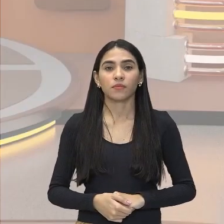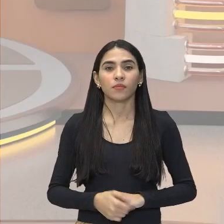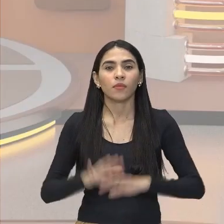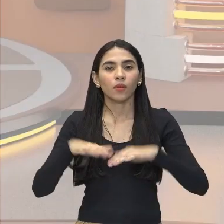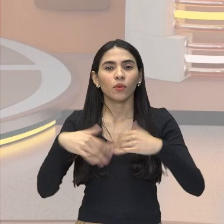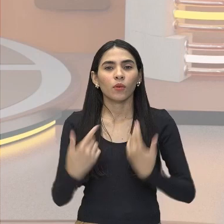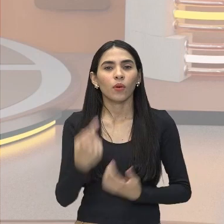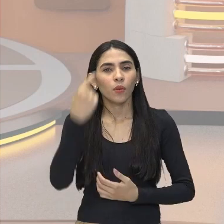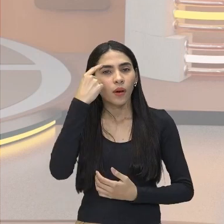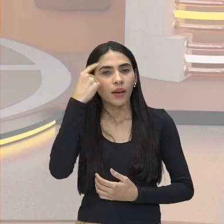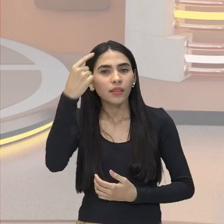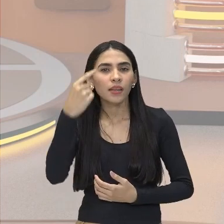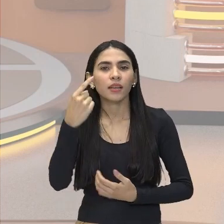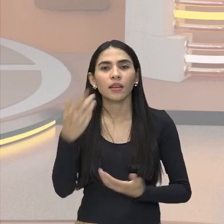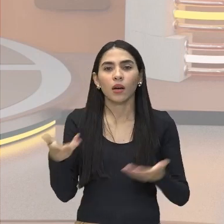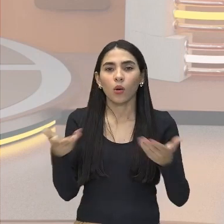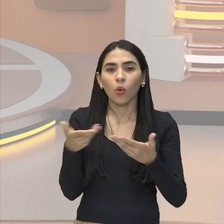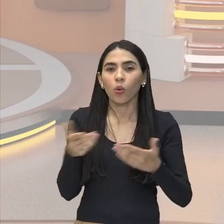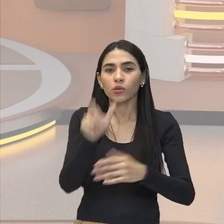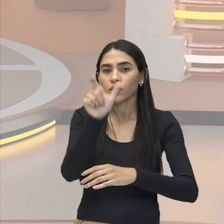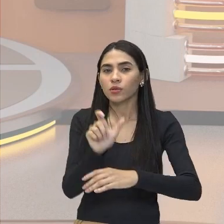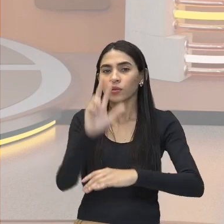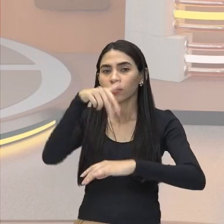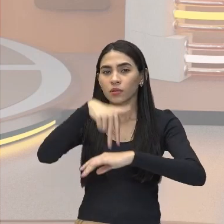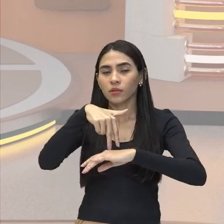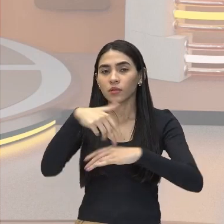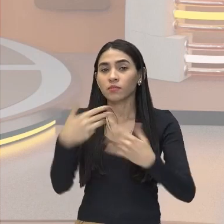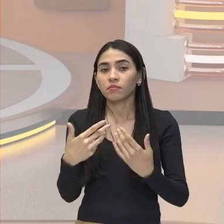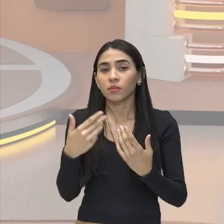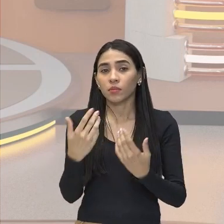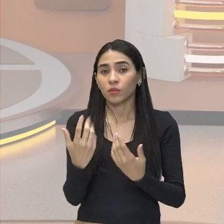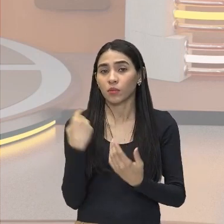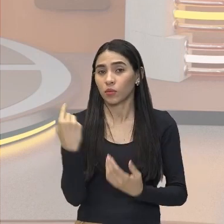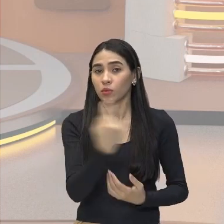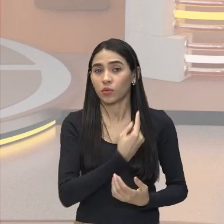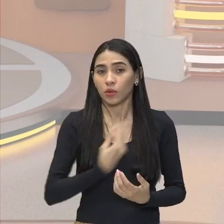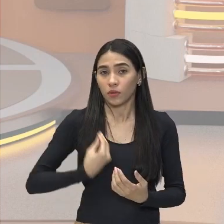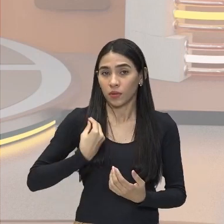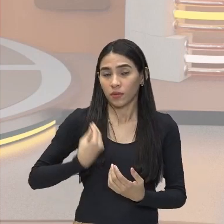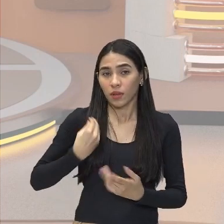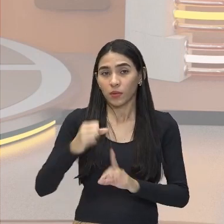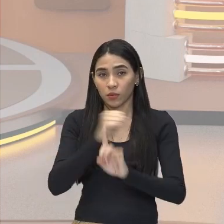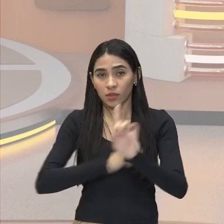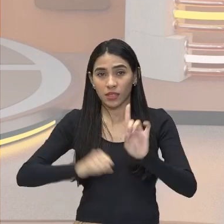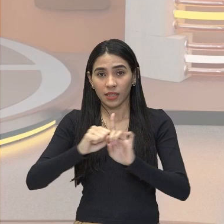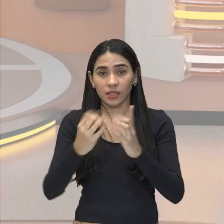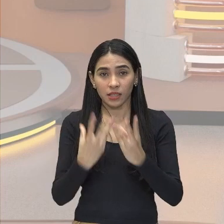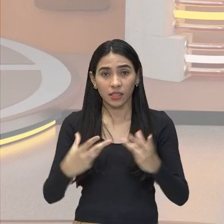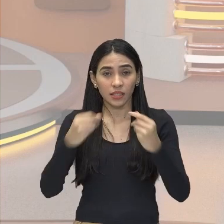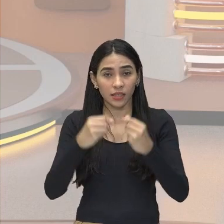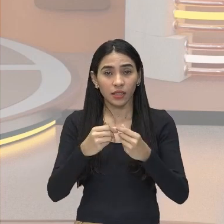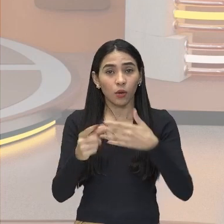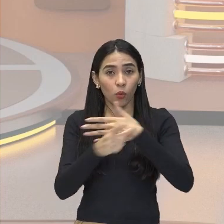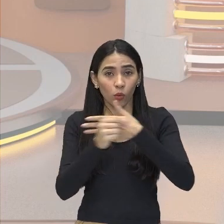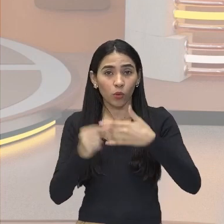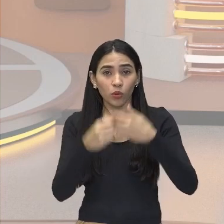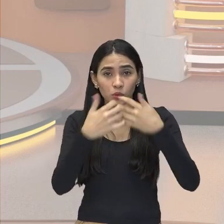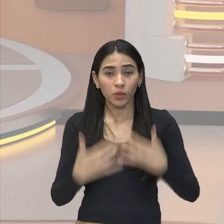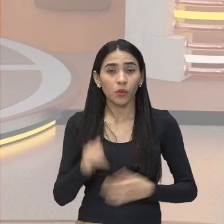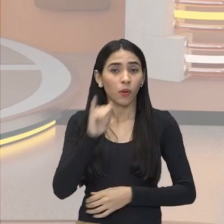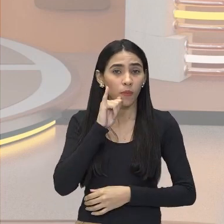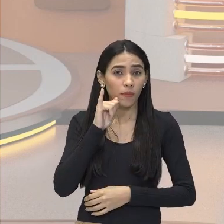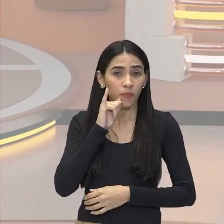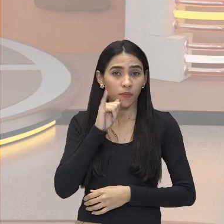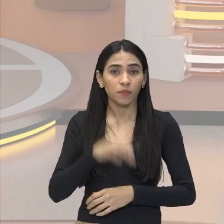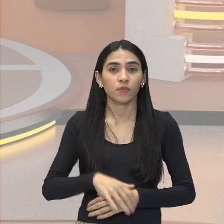ideia do indivíduo hoje? Nós vivemos numa sociedade líquida. Esse é o pensamento de Bauman, tá? Nós vivemos